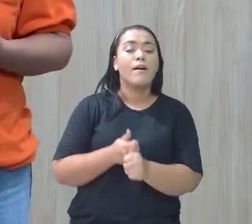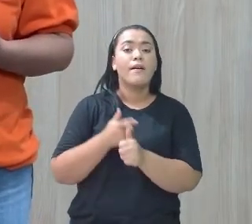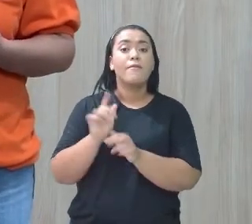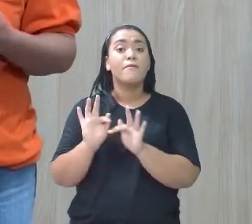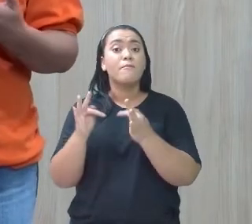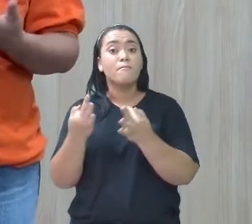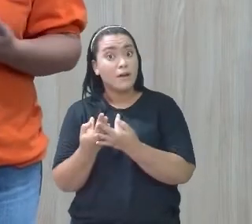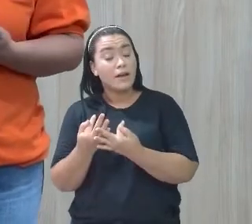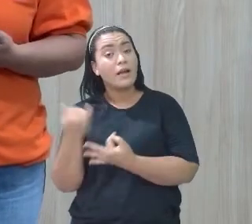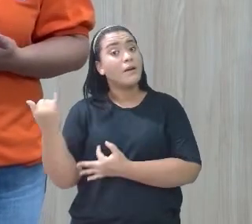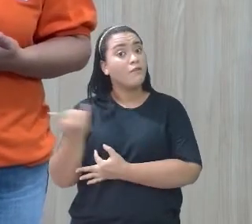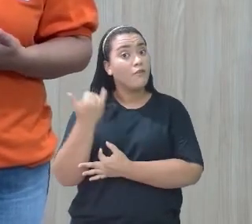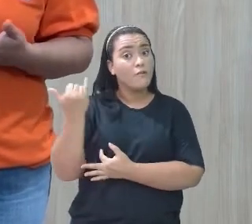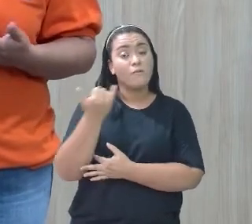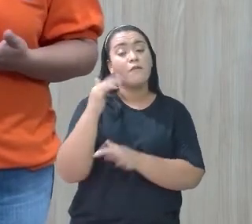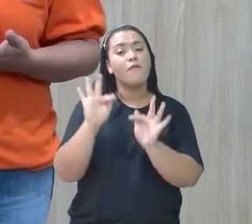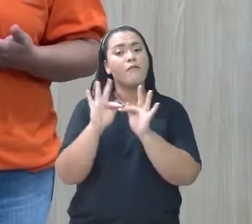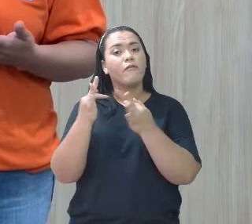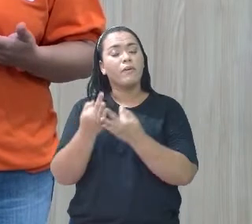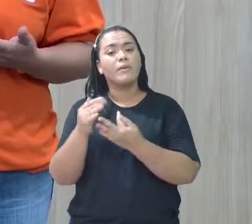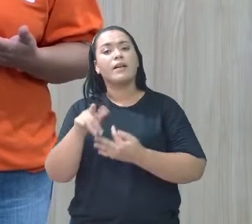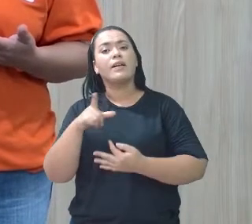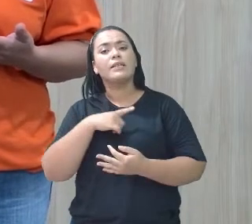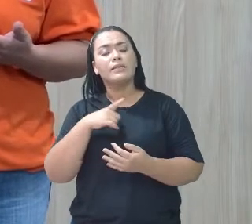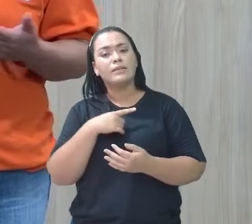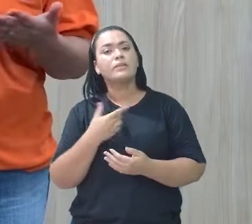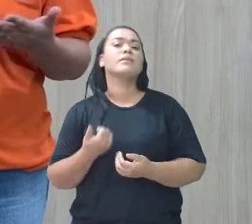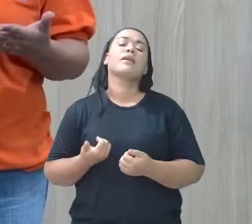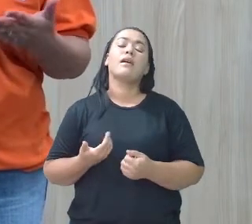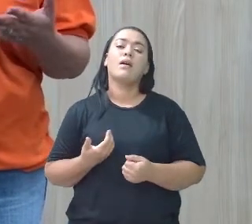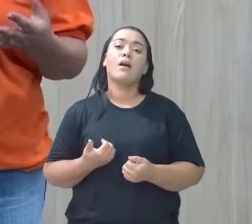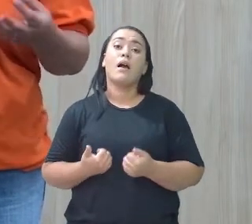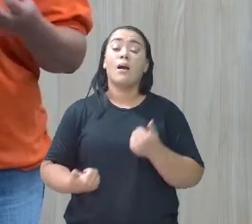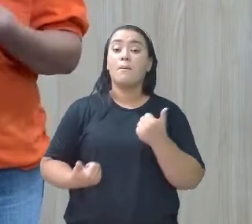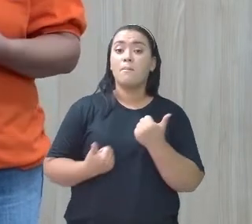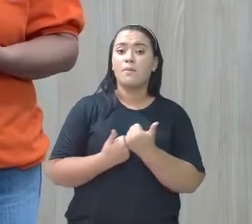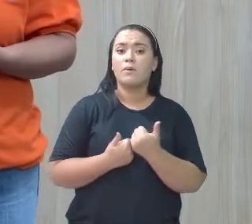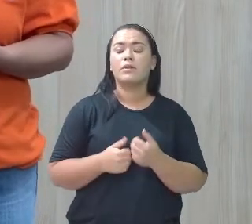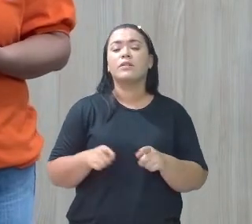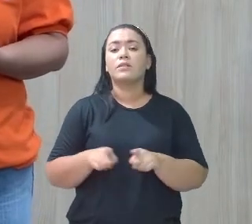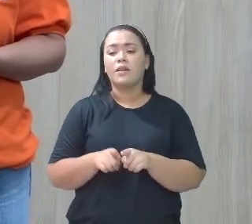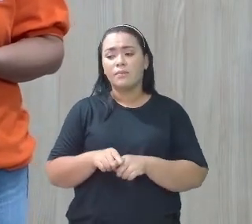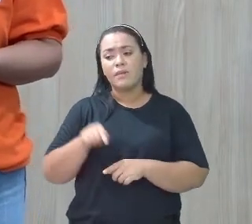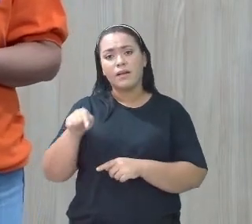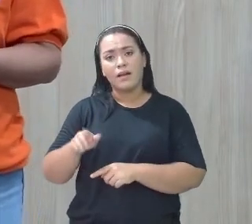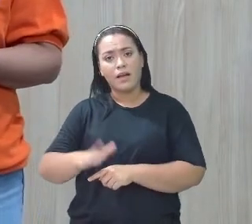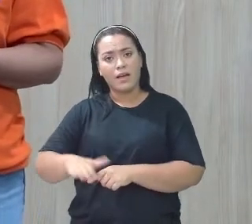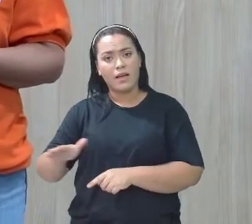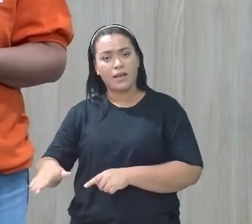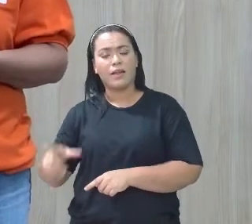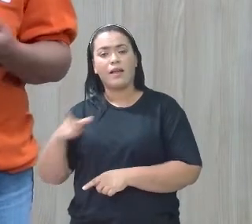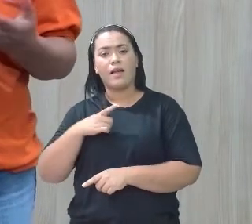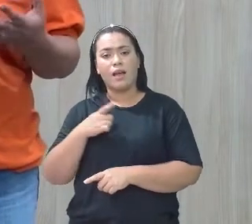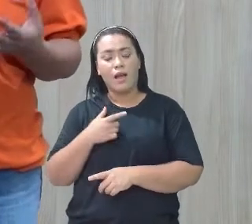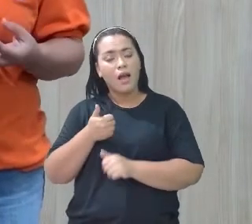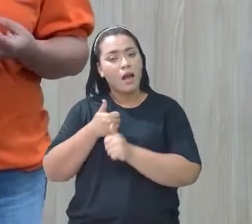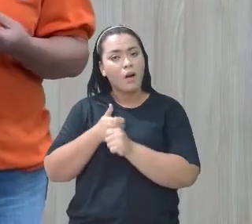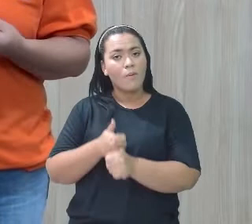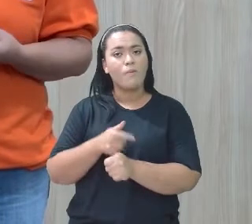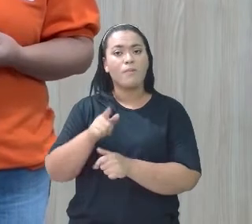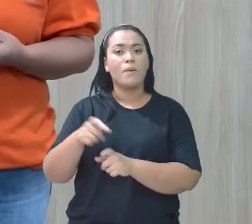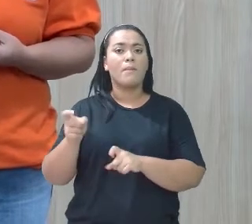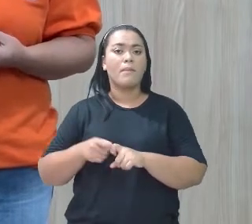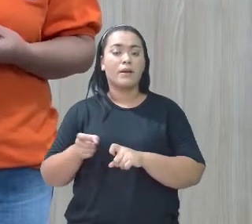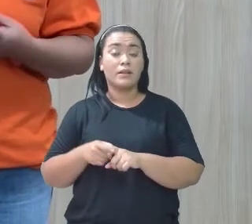família, não é? A importância da família ter esse acompanhamento, da criança ter um acompanhamento multidisciplinar e